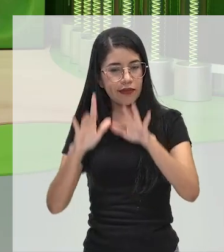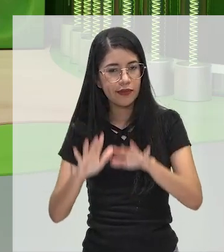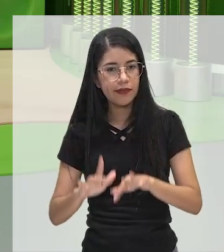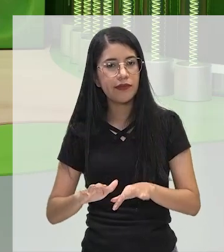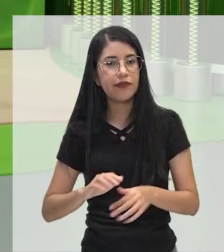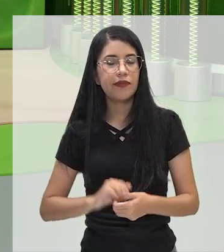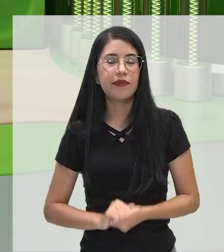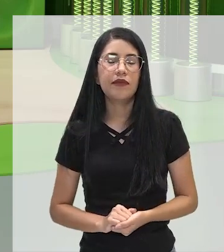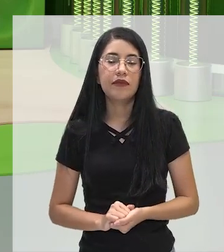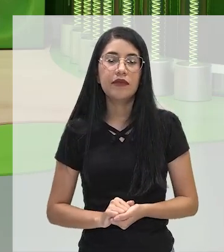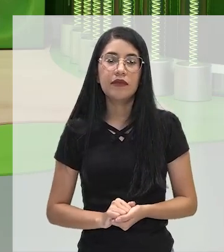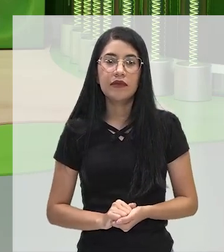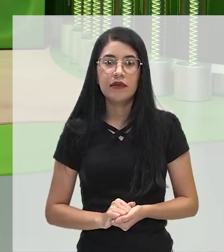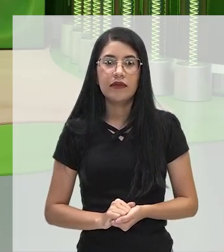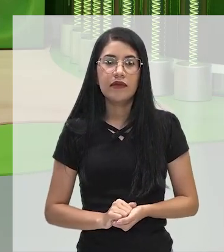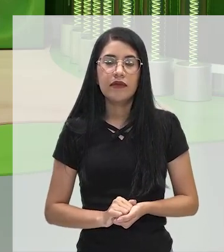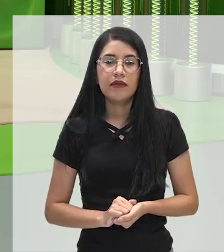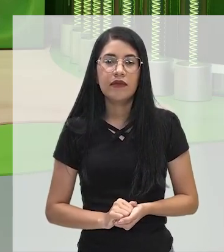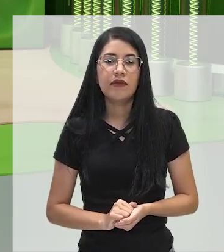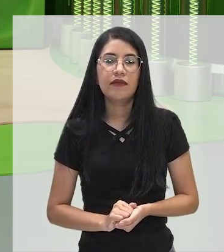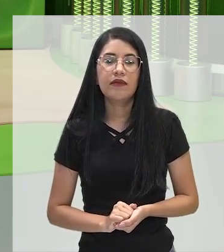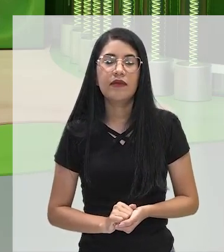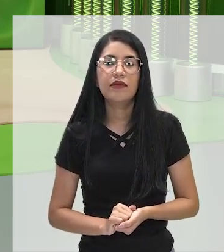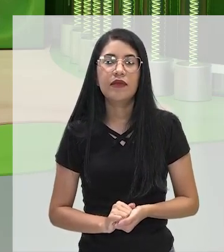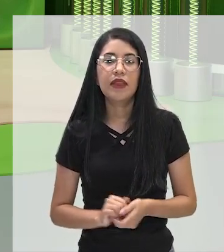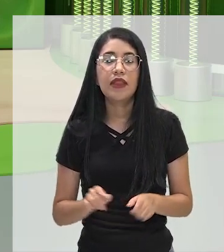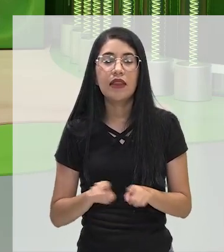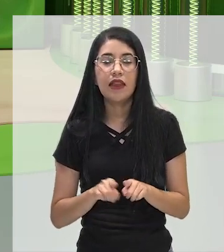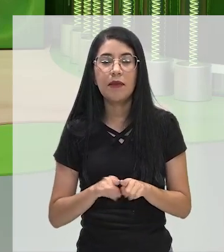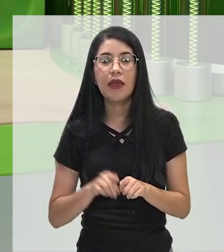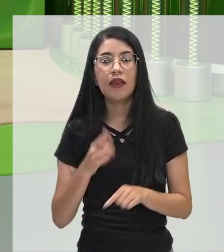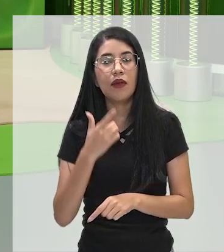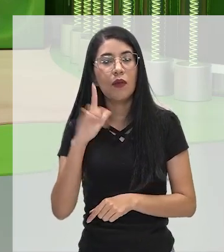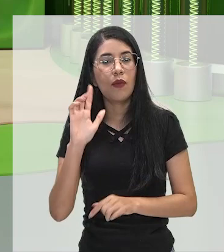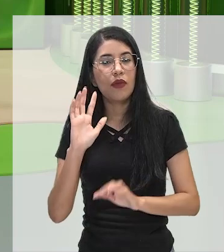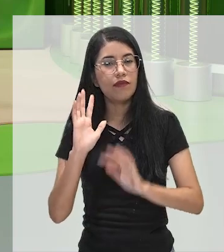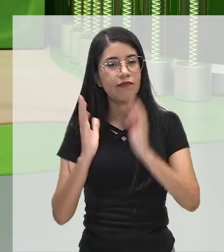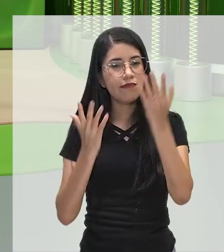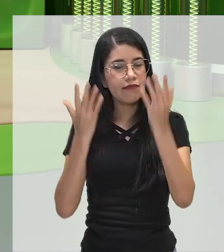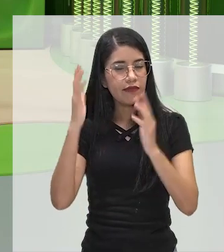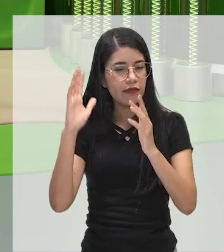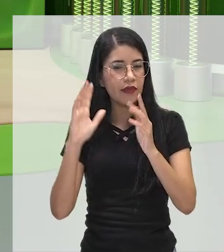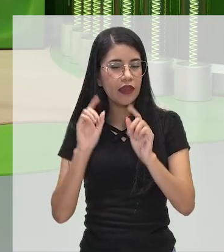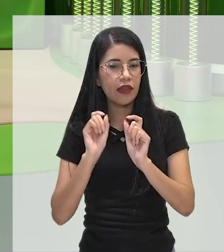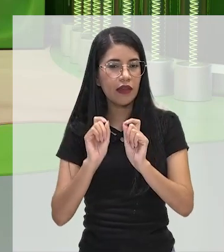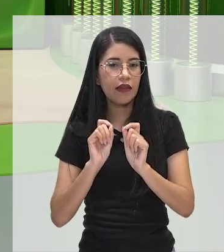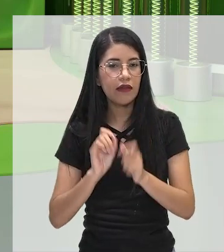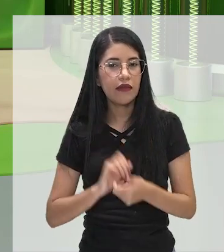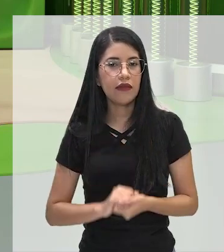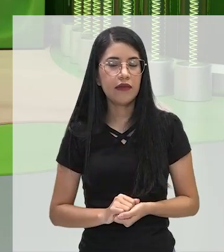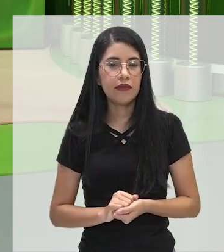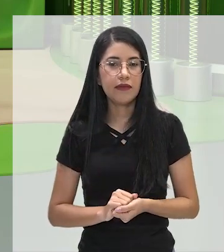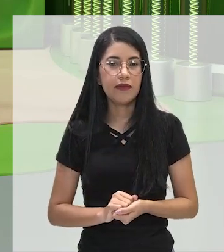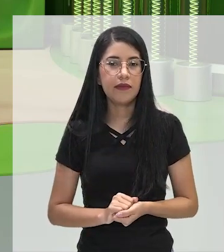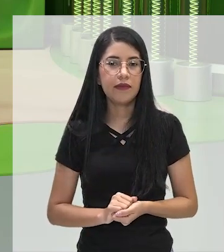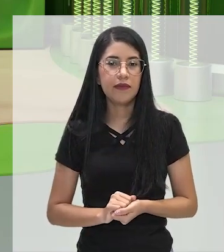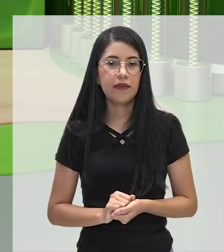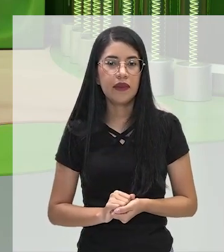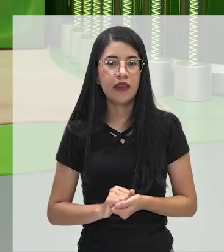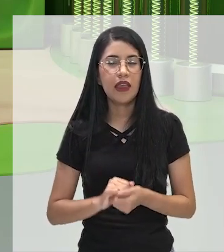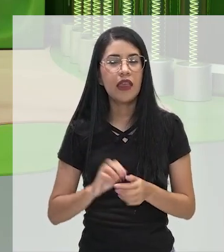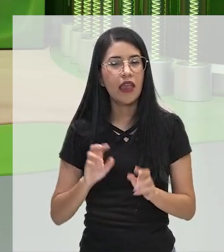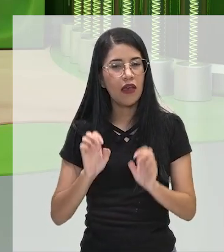ok? Então, além da ocorrência das marés, a gente vai ter aí um outro fenômeno que está relacionado com o sistema